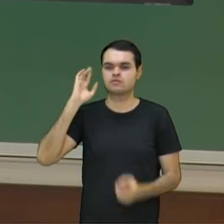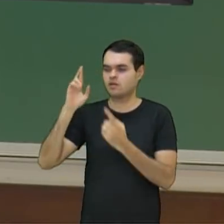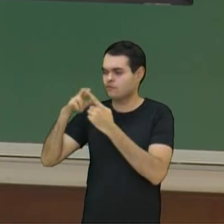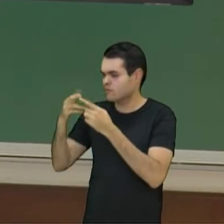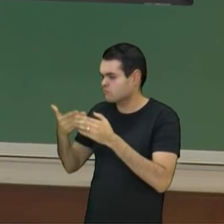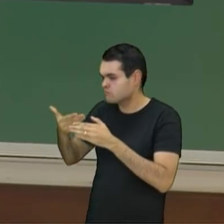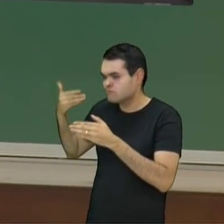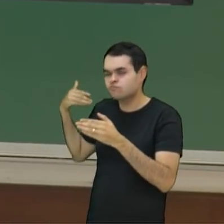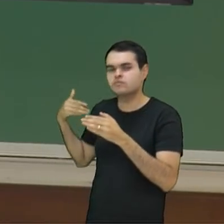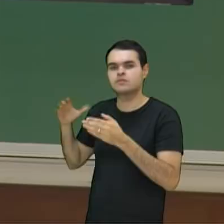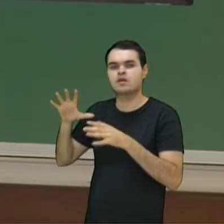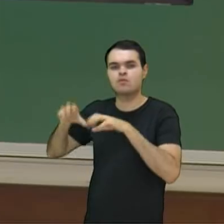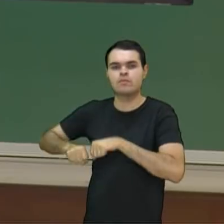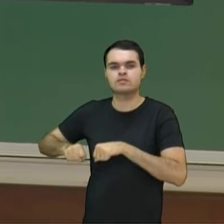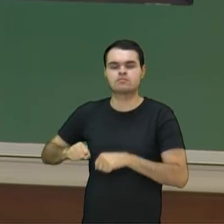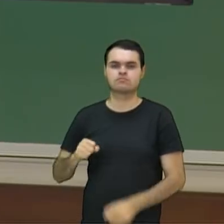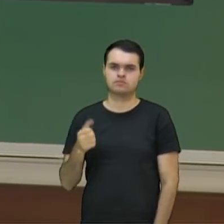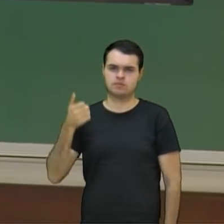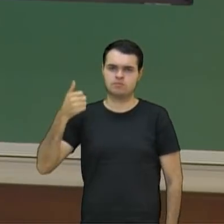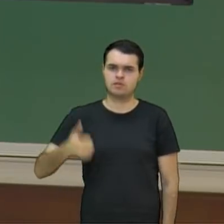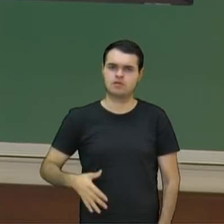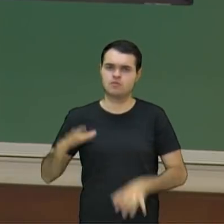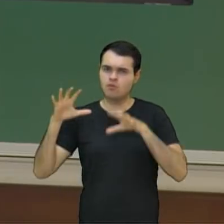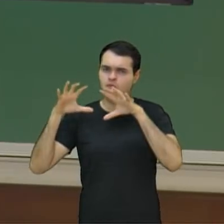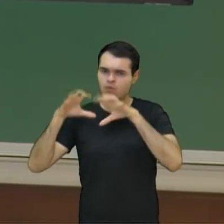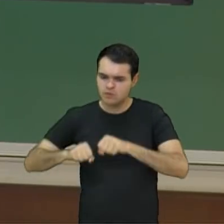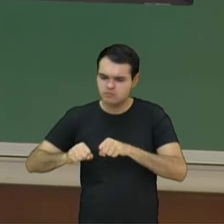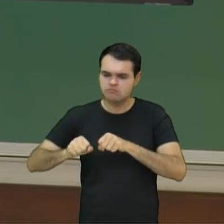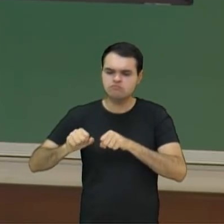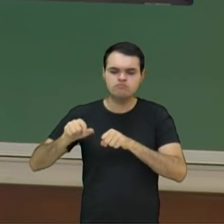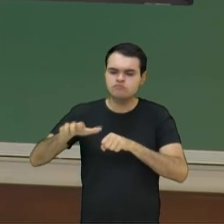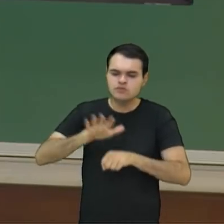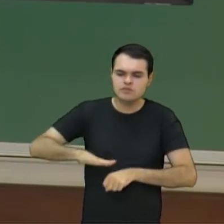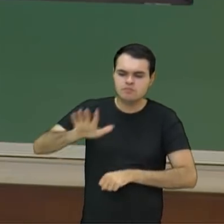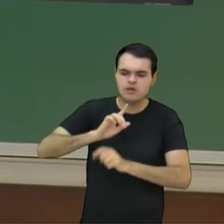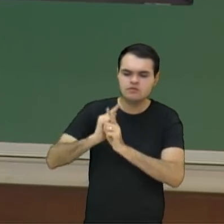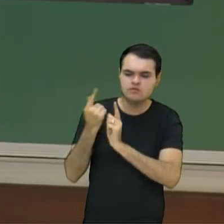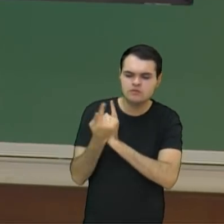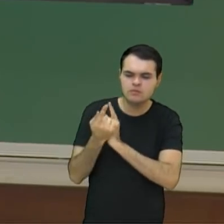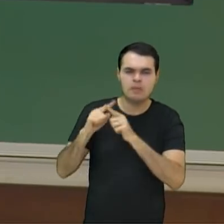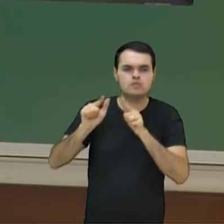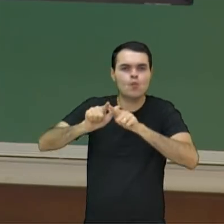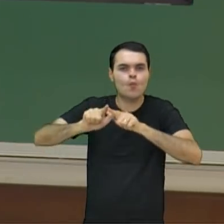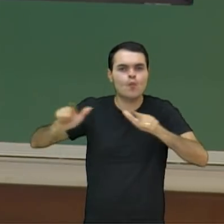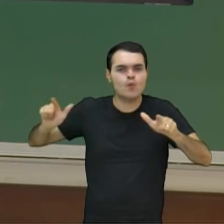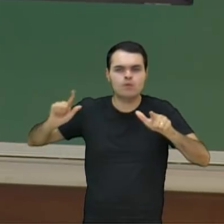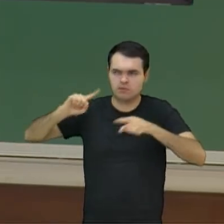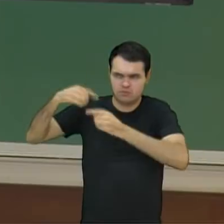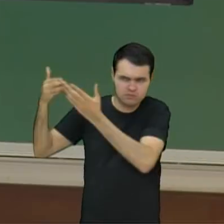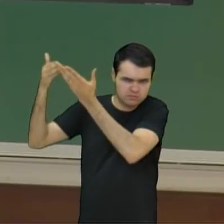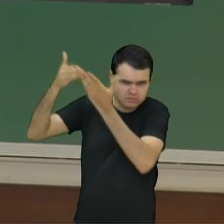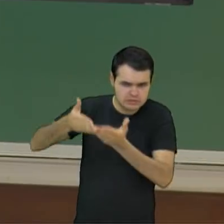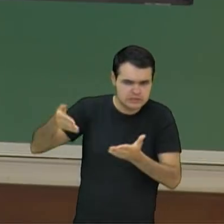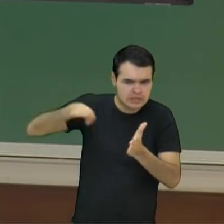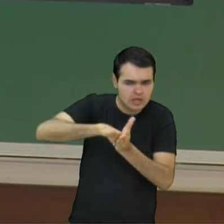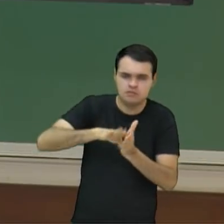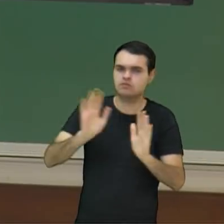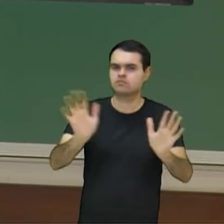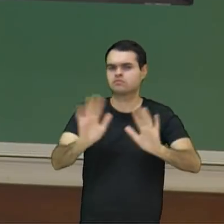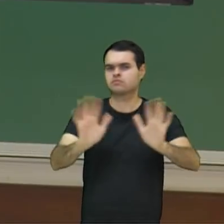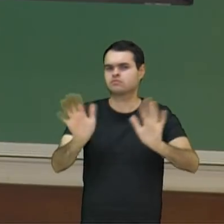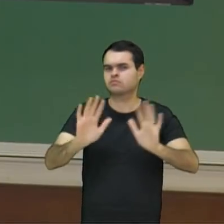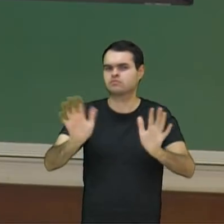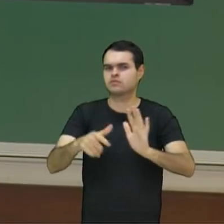na ocupação. Se eu estou falando de ocupação do espaço geográfico, mas estava vazio e aí chegaram os colonizadores? Não, na